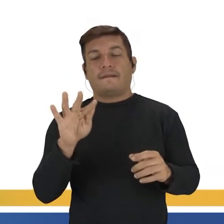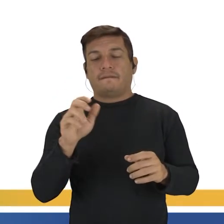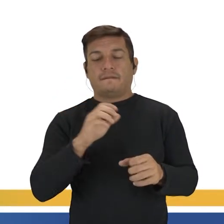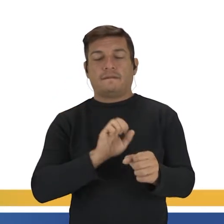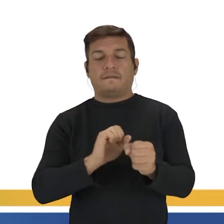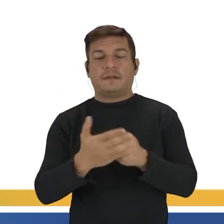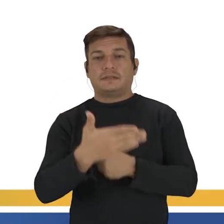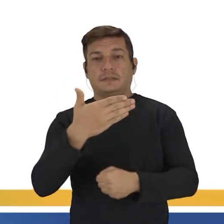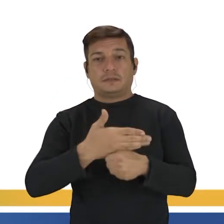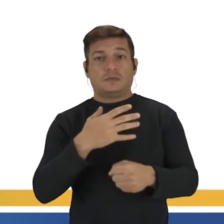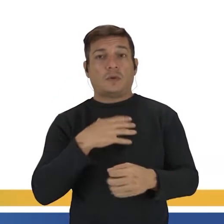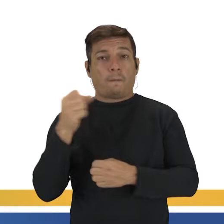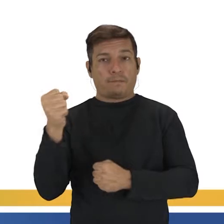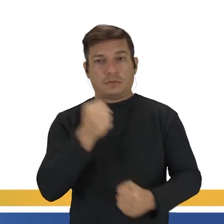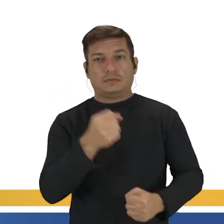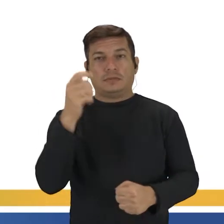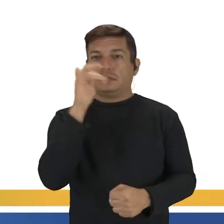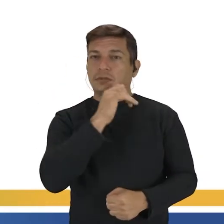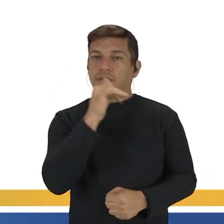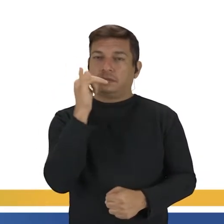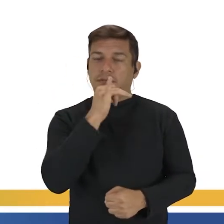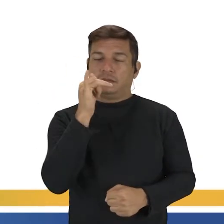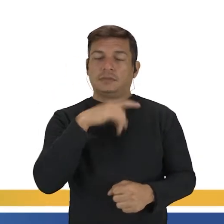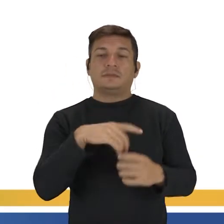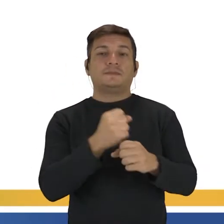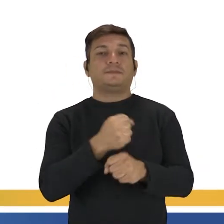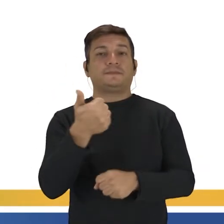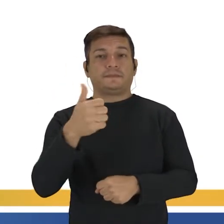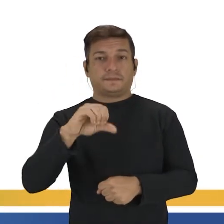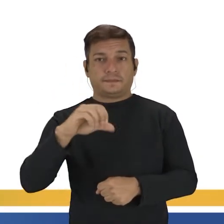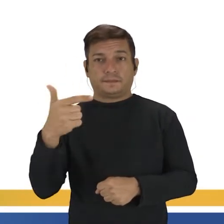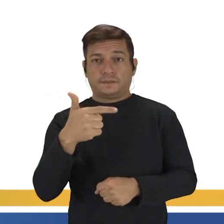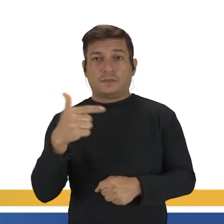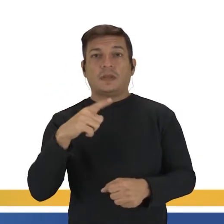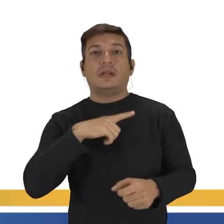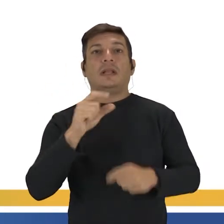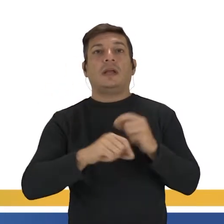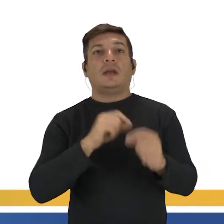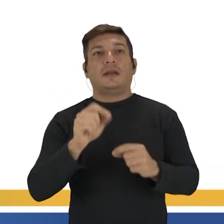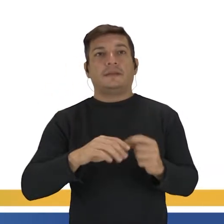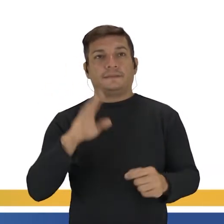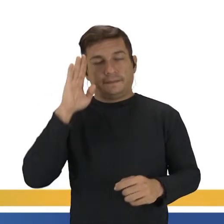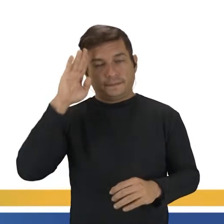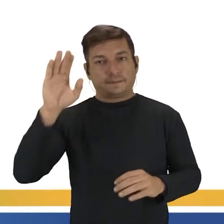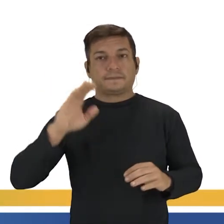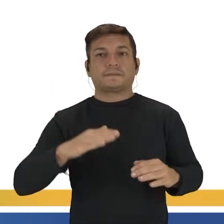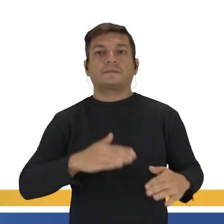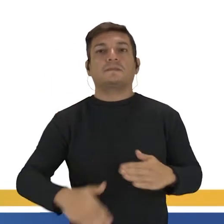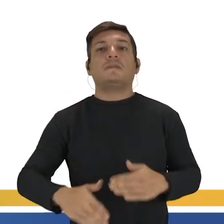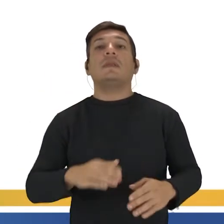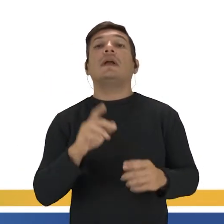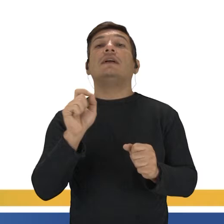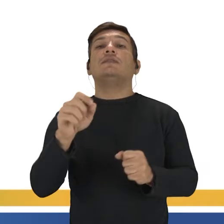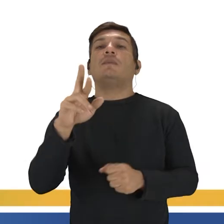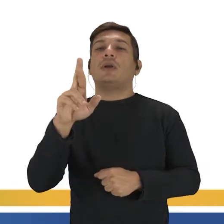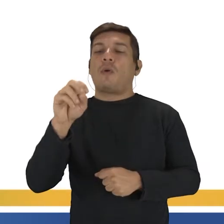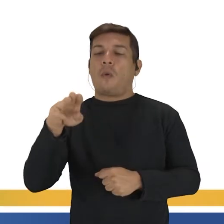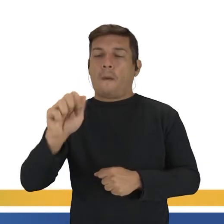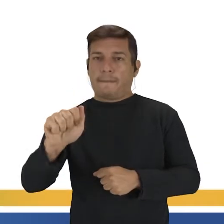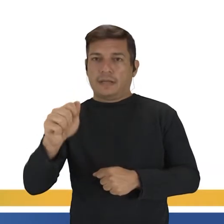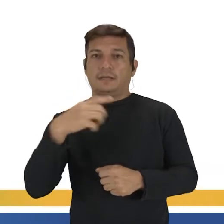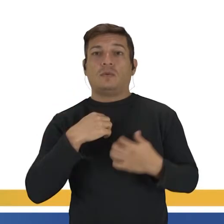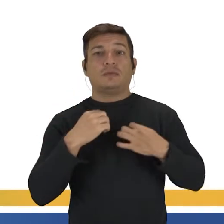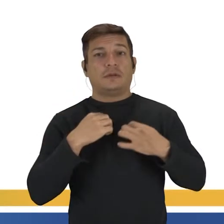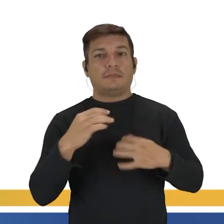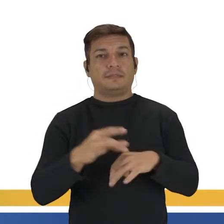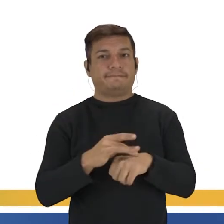poder na Itália acontece em 1922, quando aconteceu a Marcha sobre Roma, ou seja, os camisas